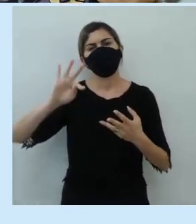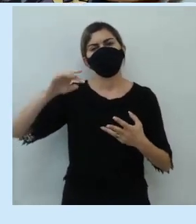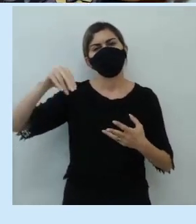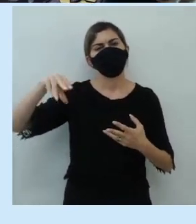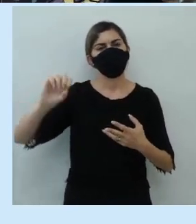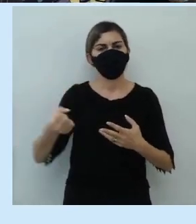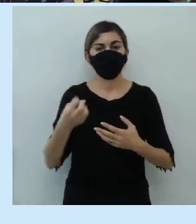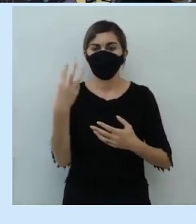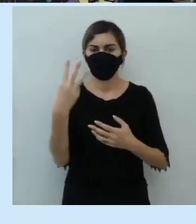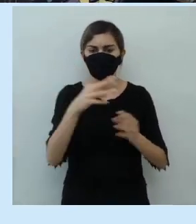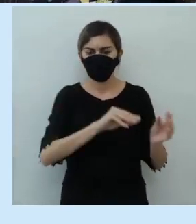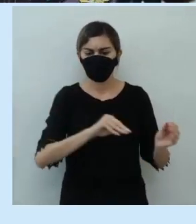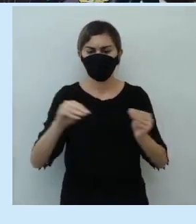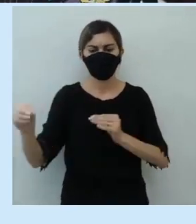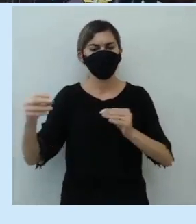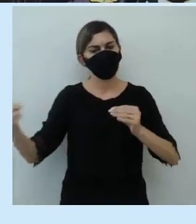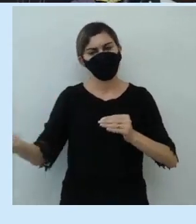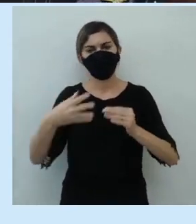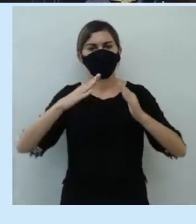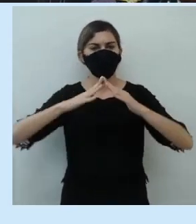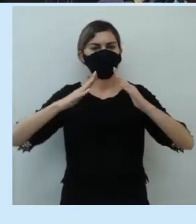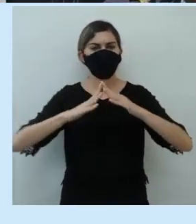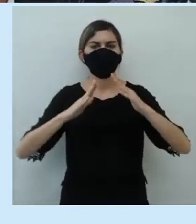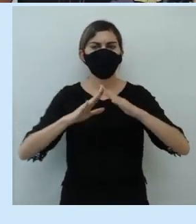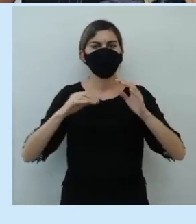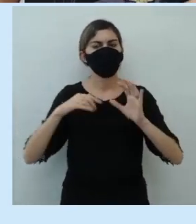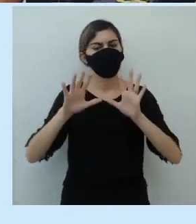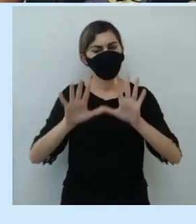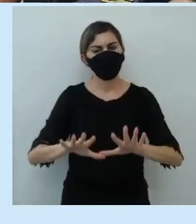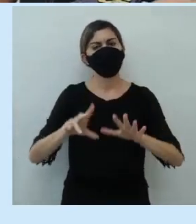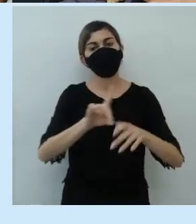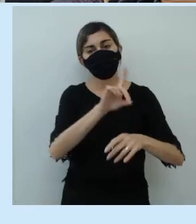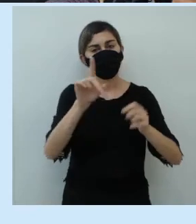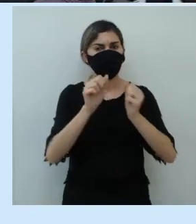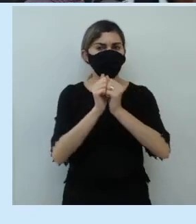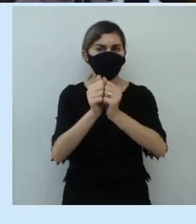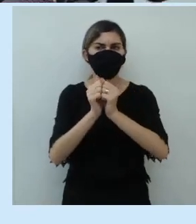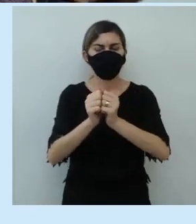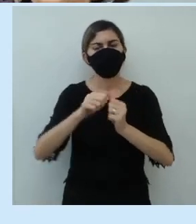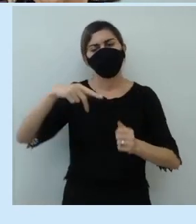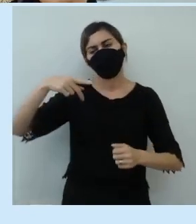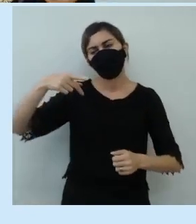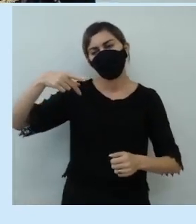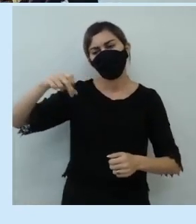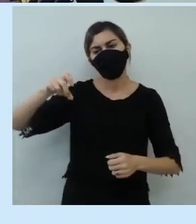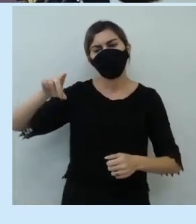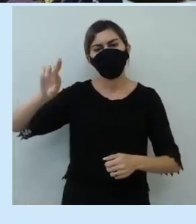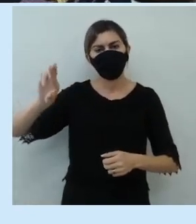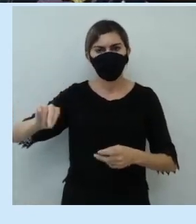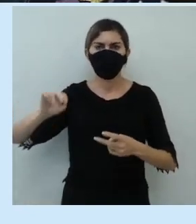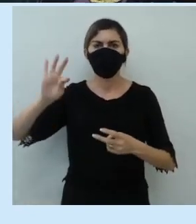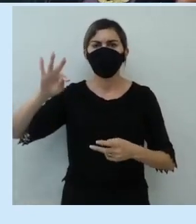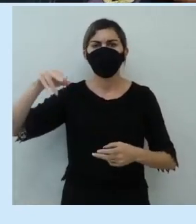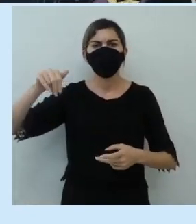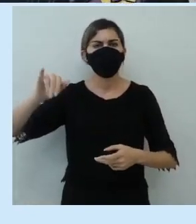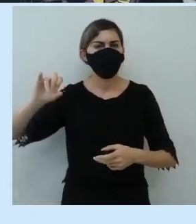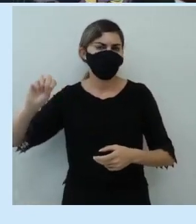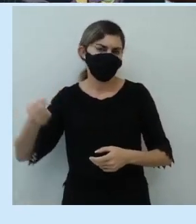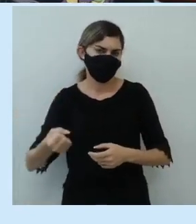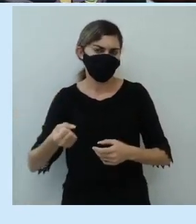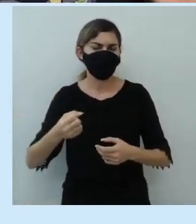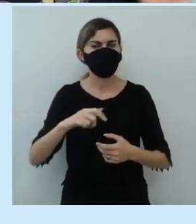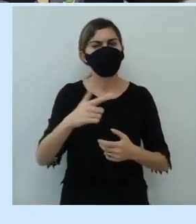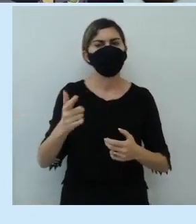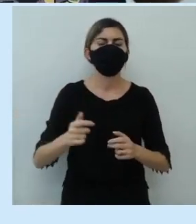se mudar para a nova casa em que passarão alguns dias juntos. Pedro e Tomás, é melhor chamar de Tomás, eu acho, mas aí não